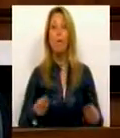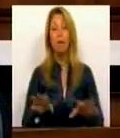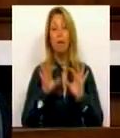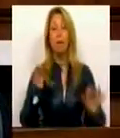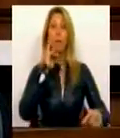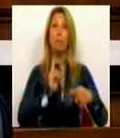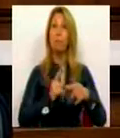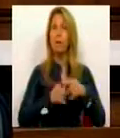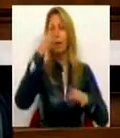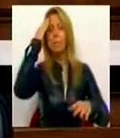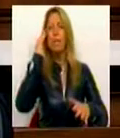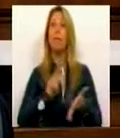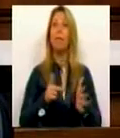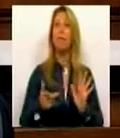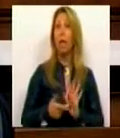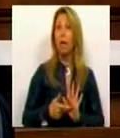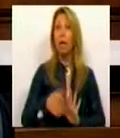mais-valia, uma capacitação técnica